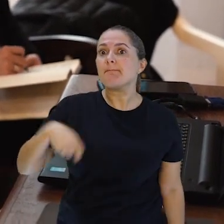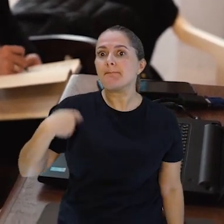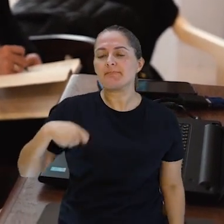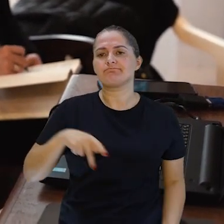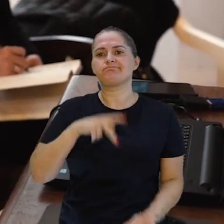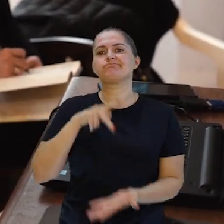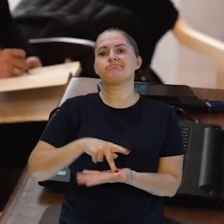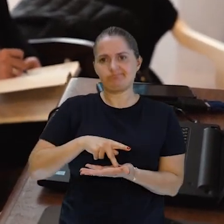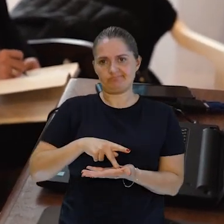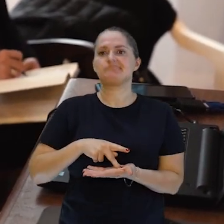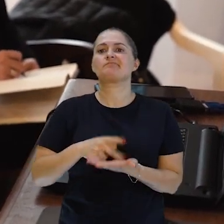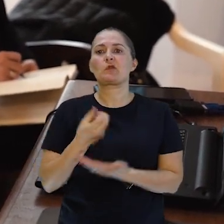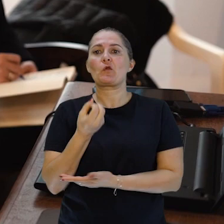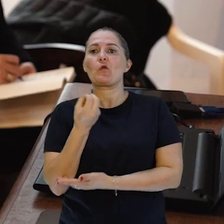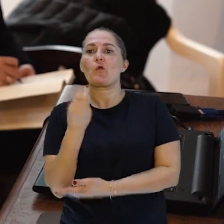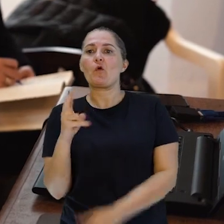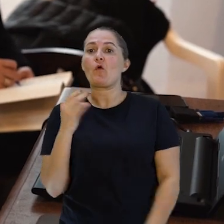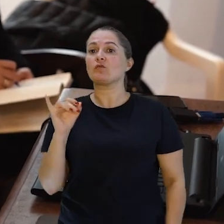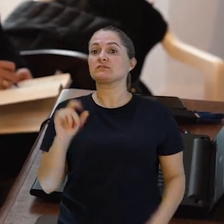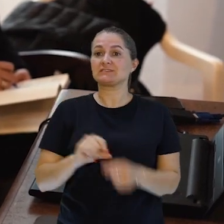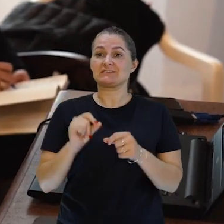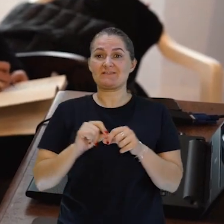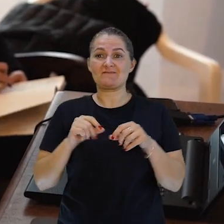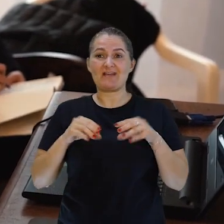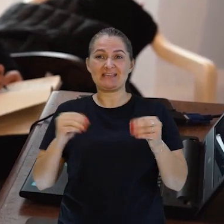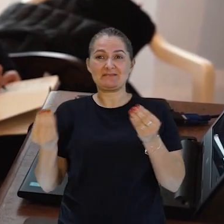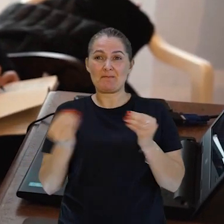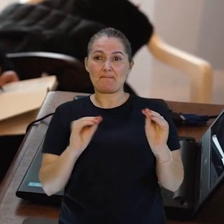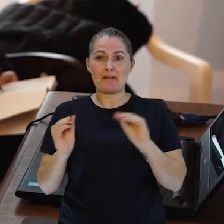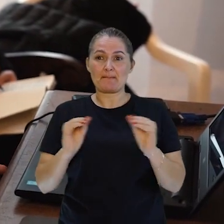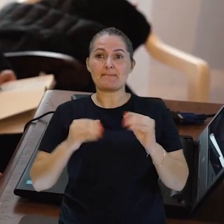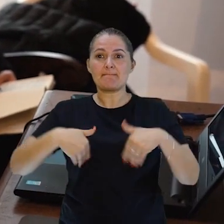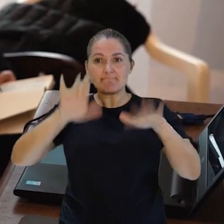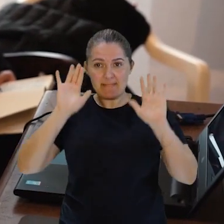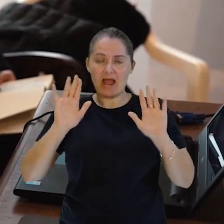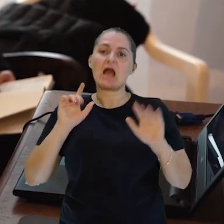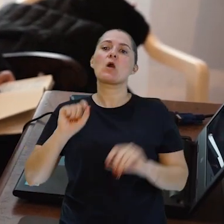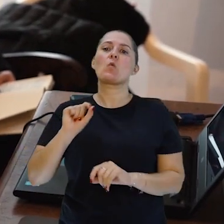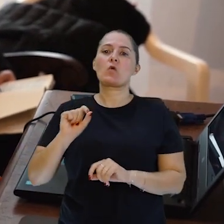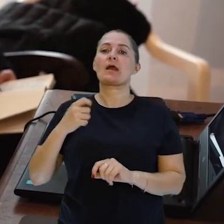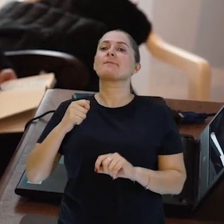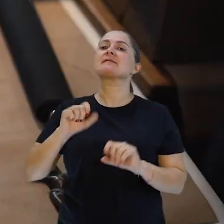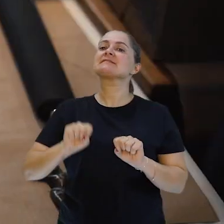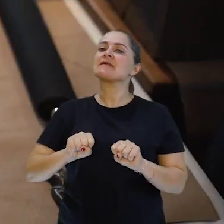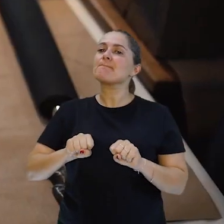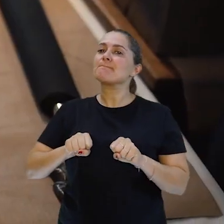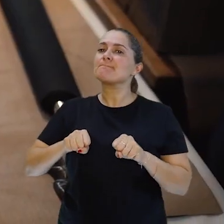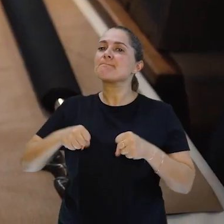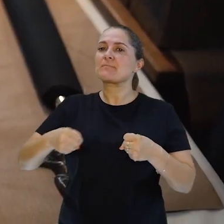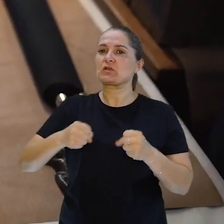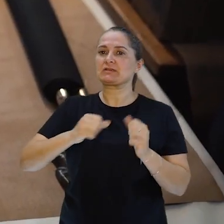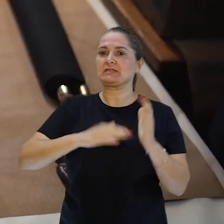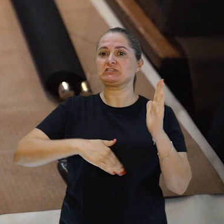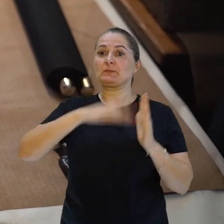realmente precisa, sabe? Ou caso tenha que fazer uma intervenção um pouco maior, você tem que proteger